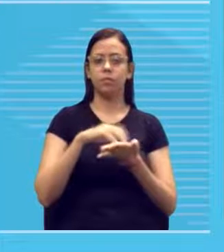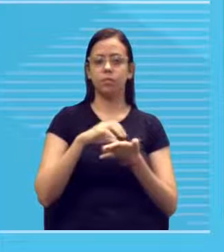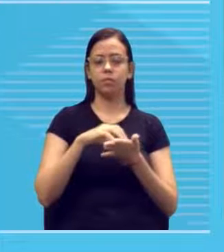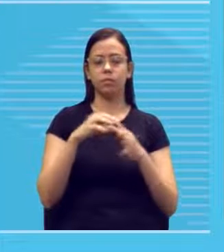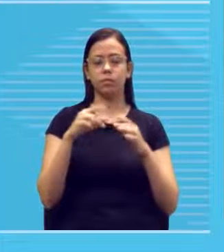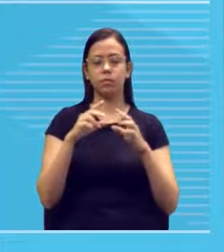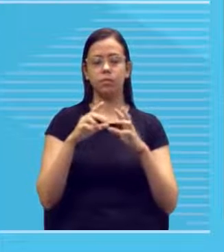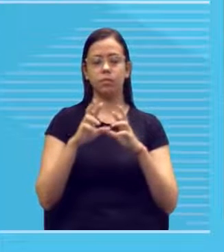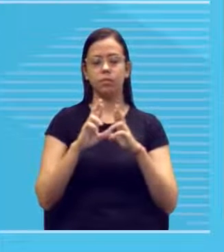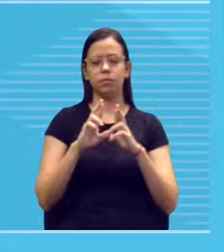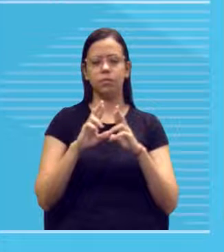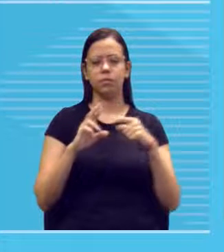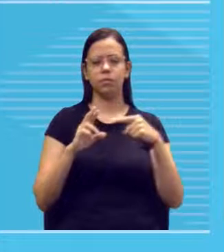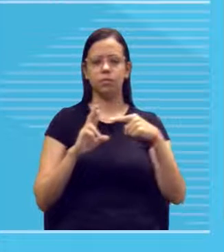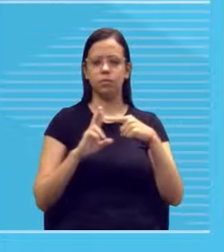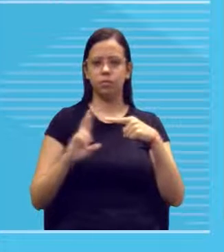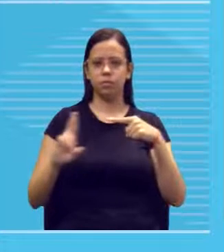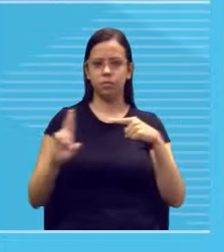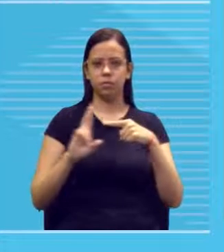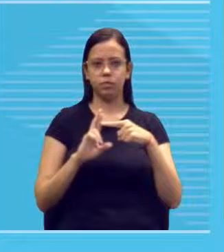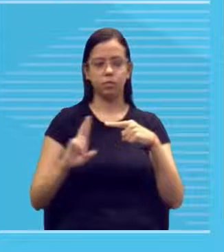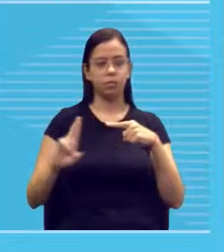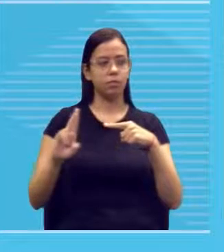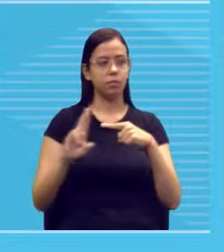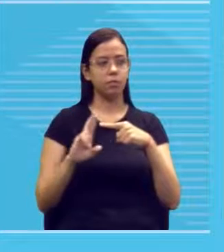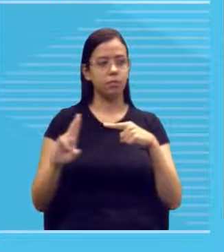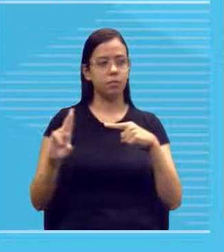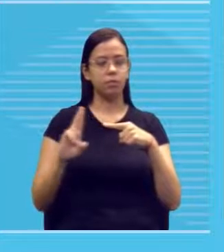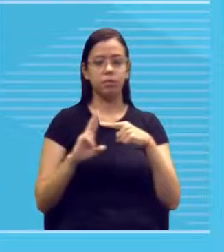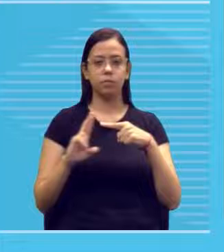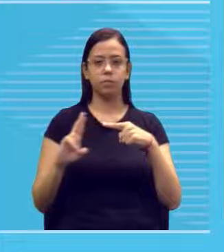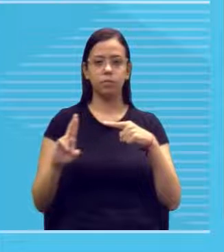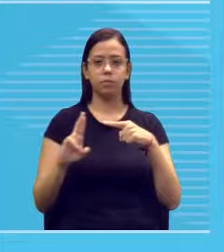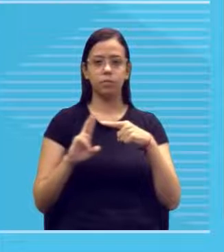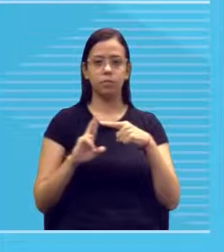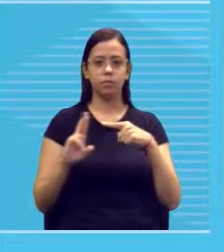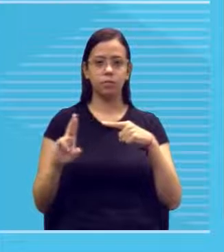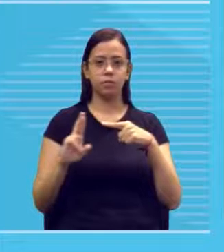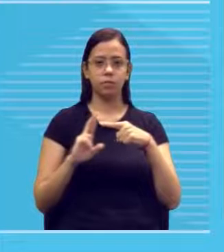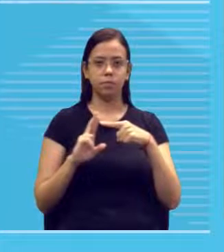a porta é chamada de raio